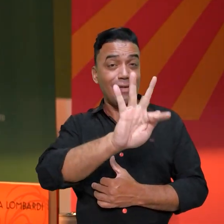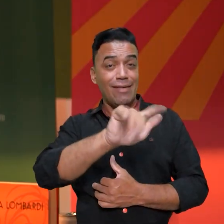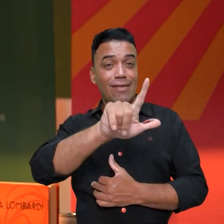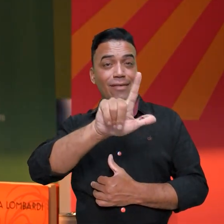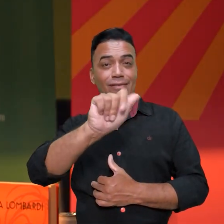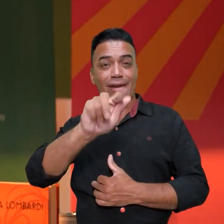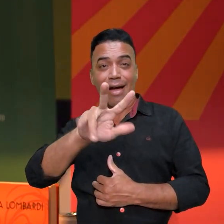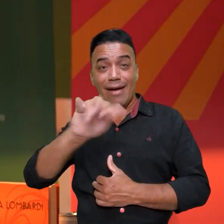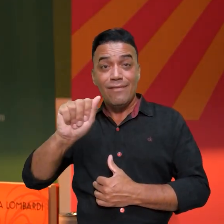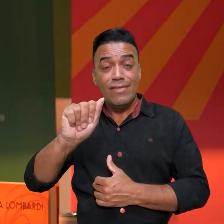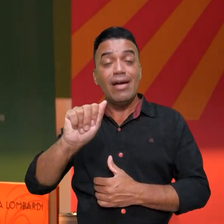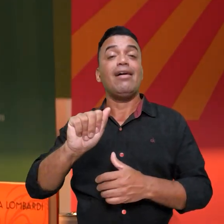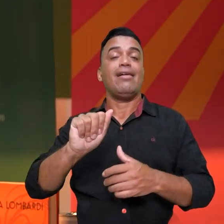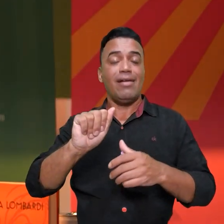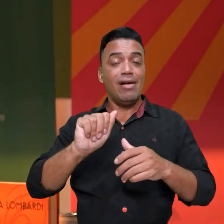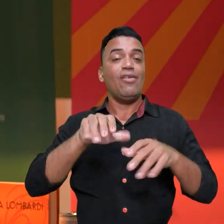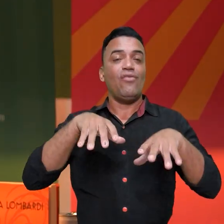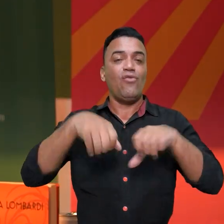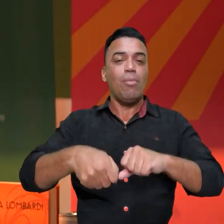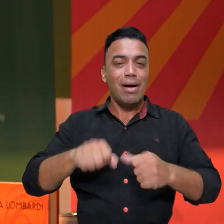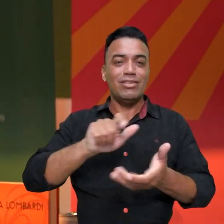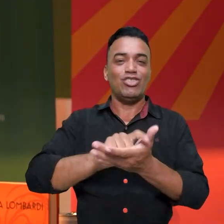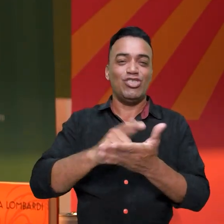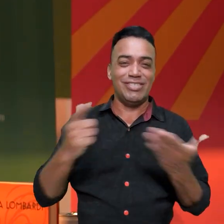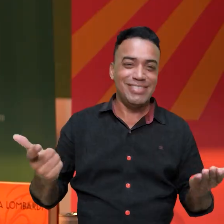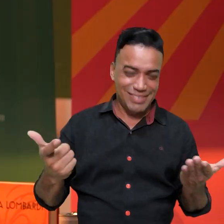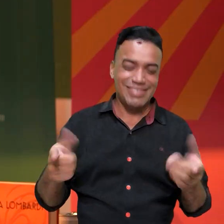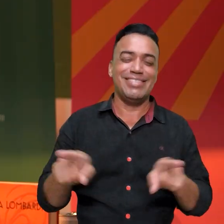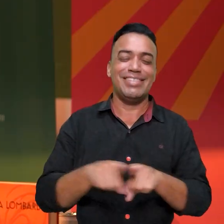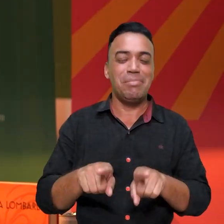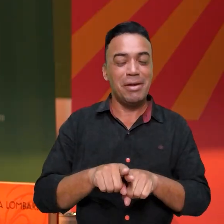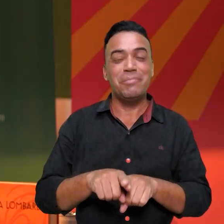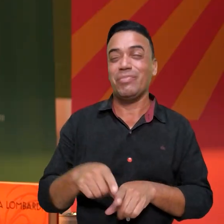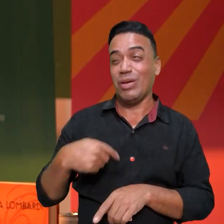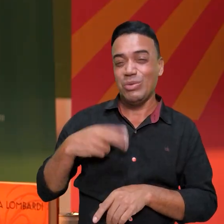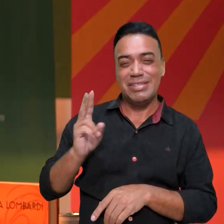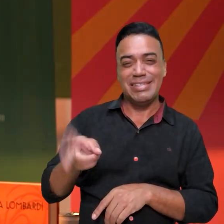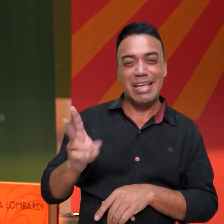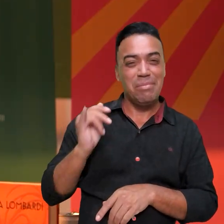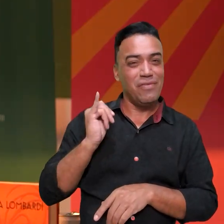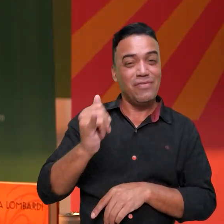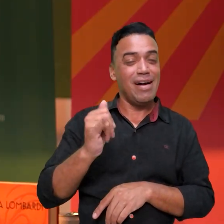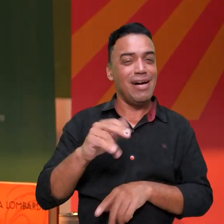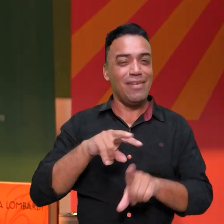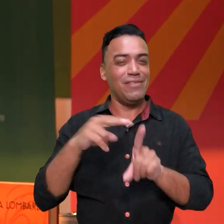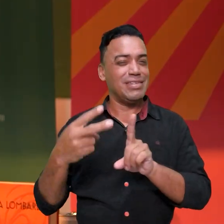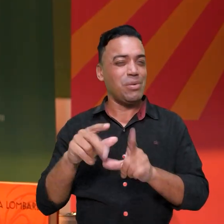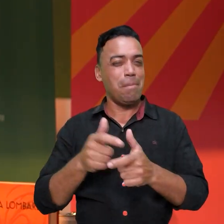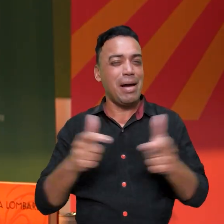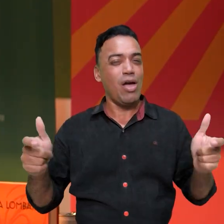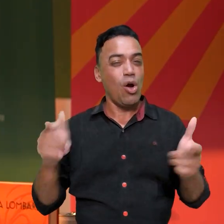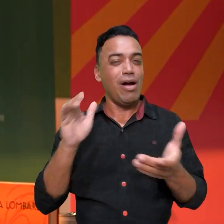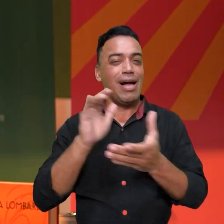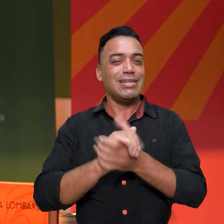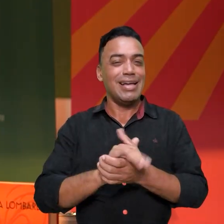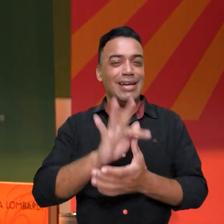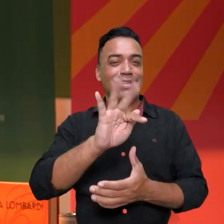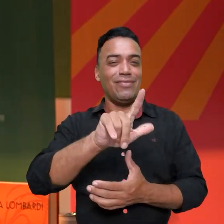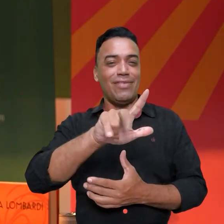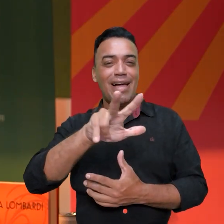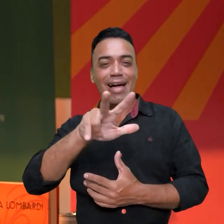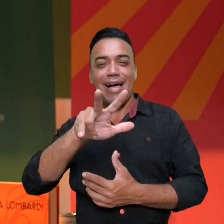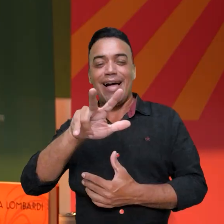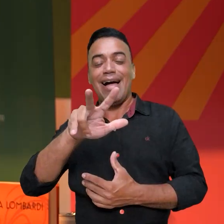conhecem. Maravilhosa. Eu sempre dou essa carteirada. É o melhor aspecto da minha vida, ser casado com a Flávia Oliveira.